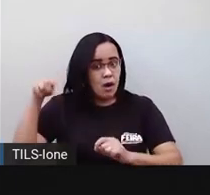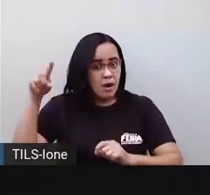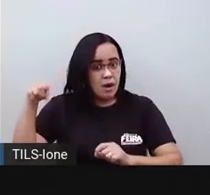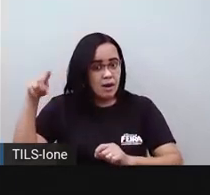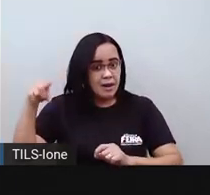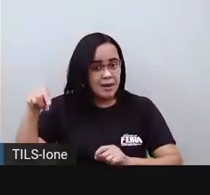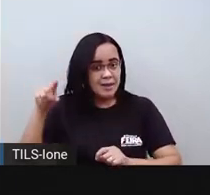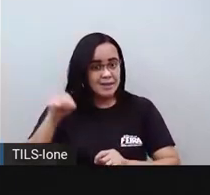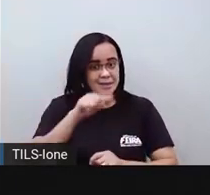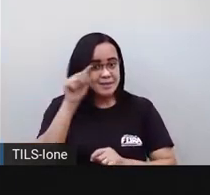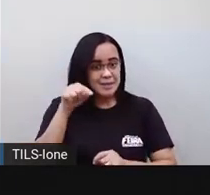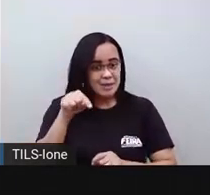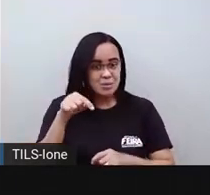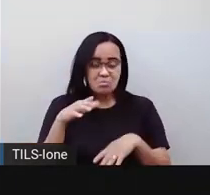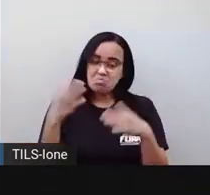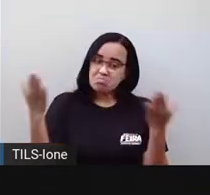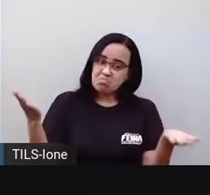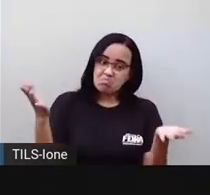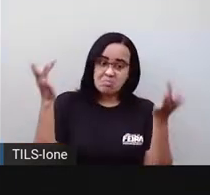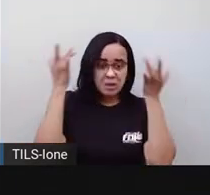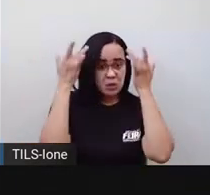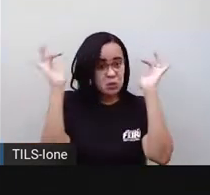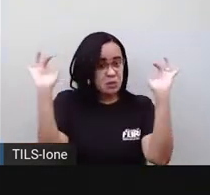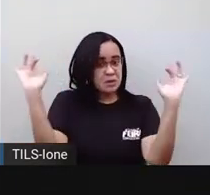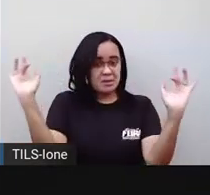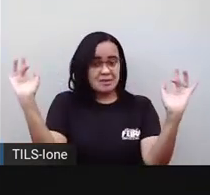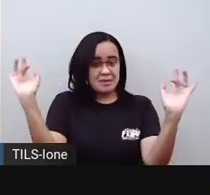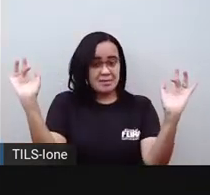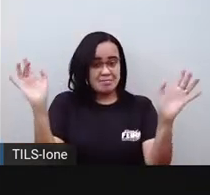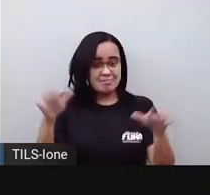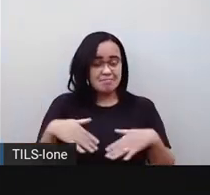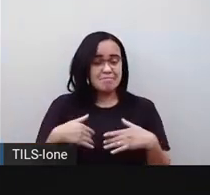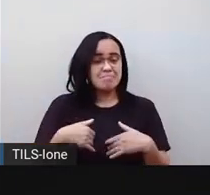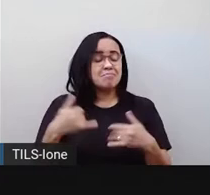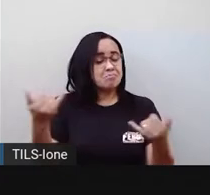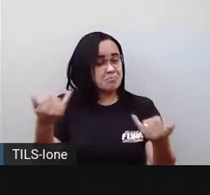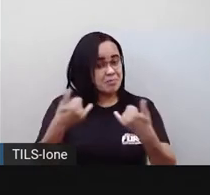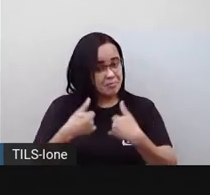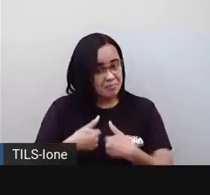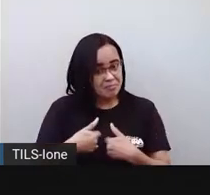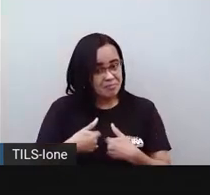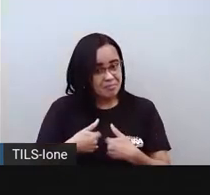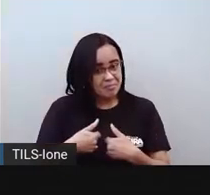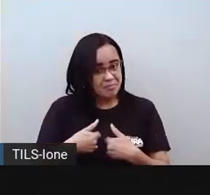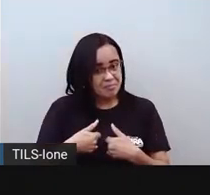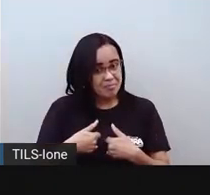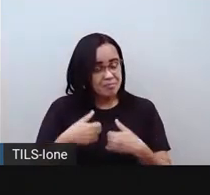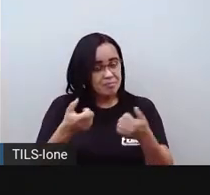Não sei. E você? Me conta aí agora você, para ver se eu se é essa.